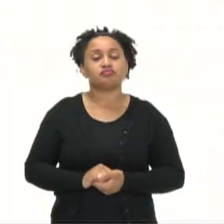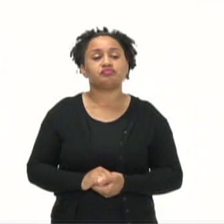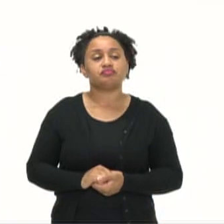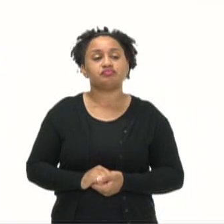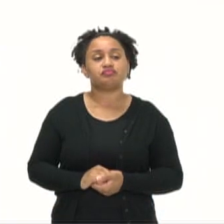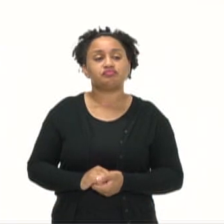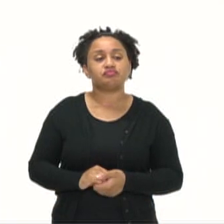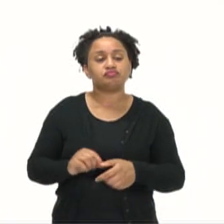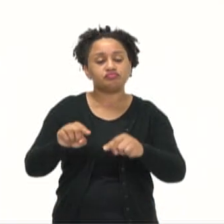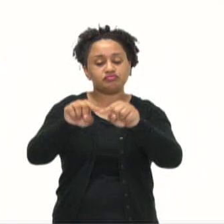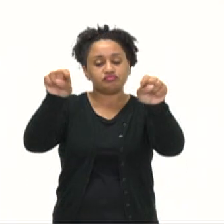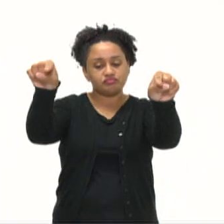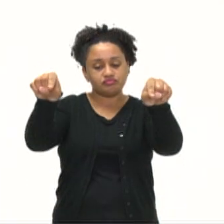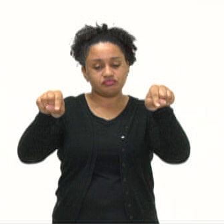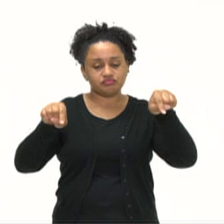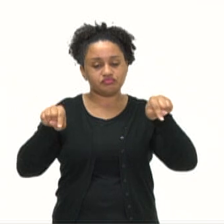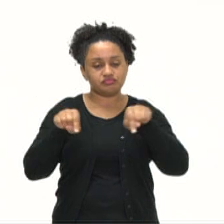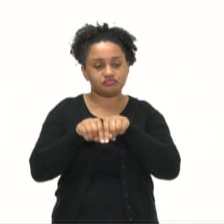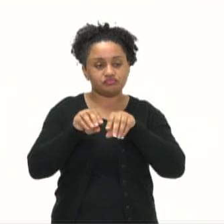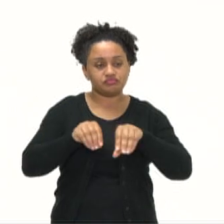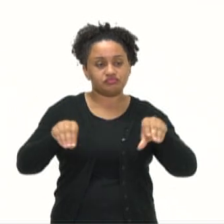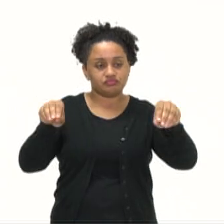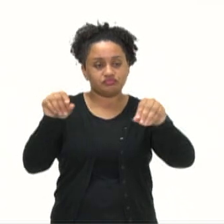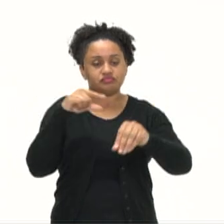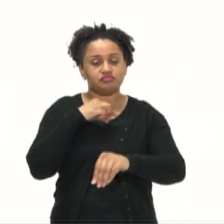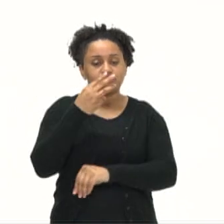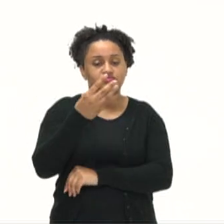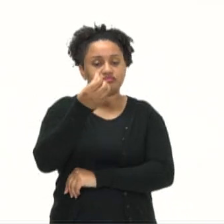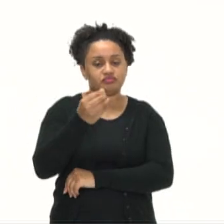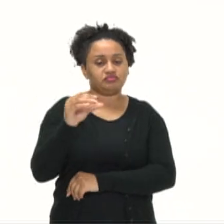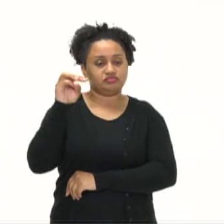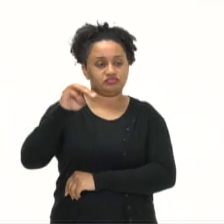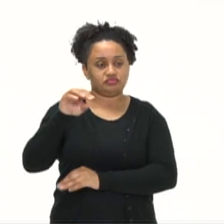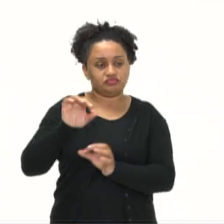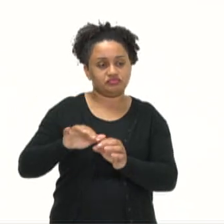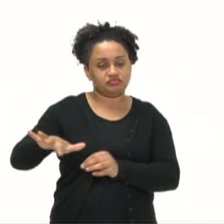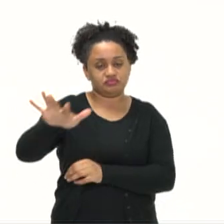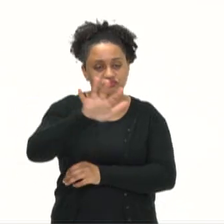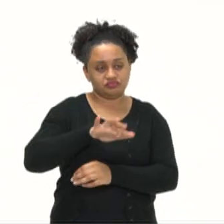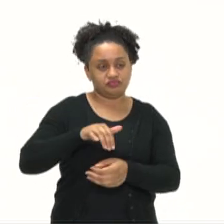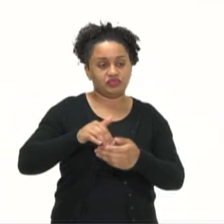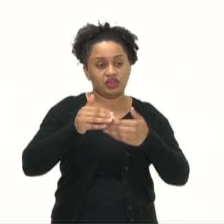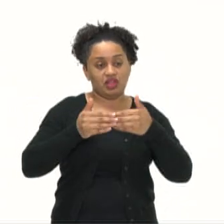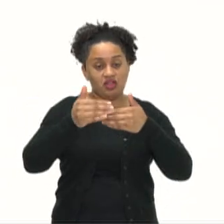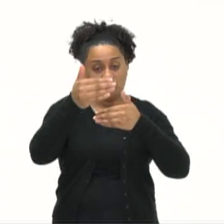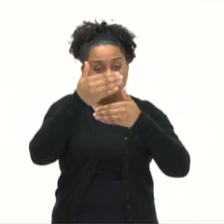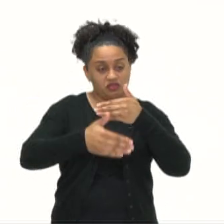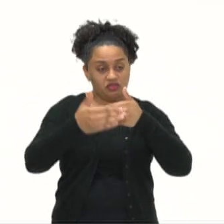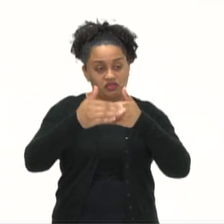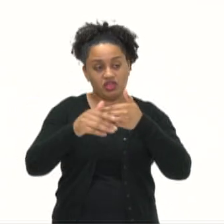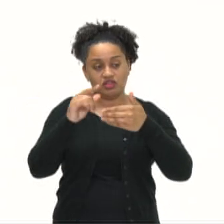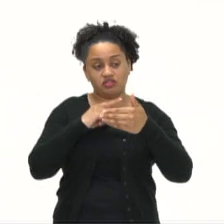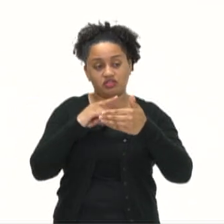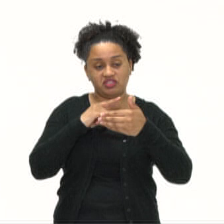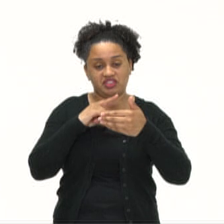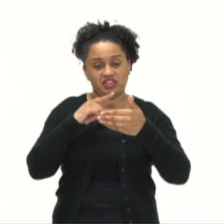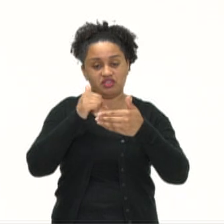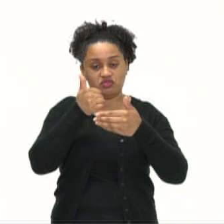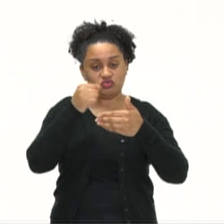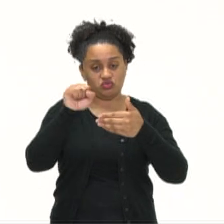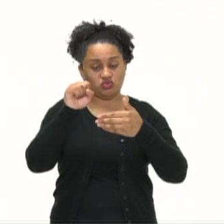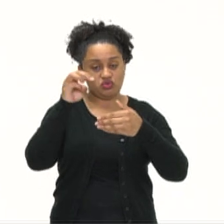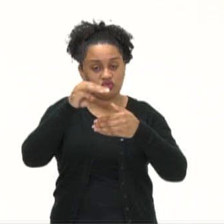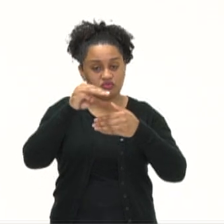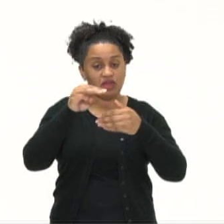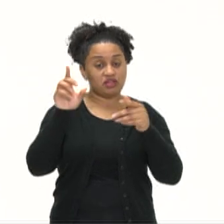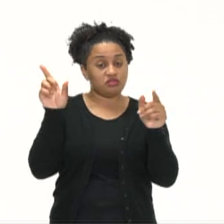um terreno retangular tem 360 metros quadrados de área. A frente desse terreno tem 18 metros a menos